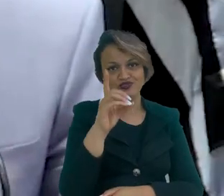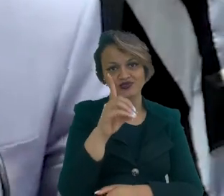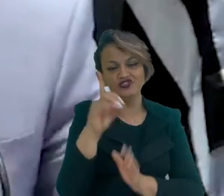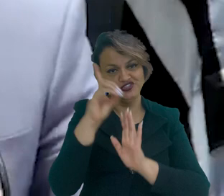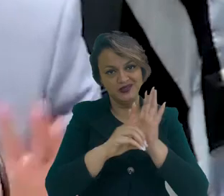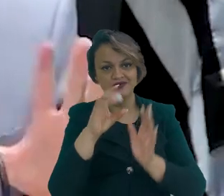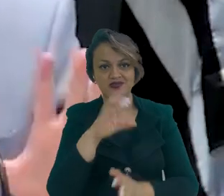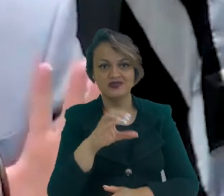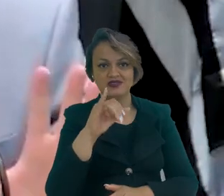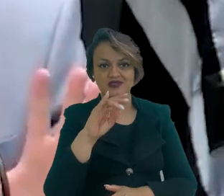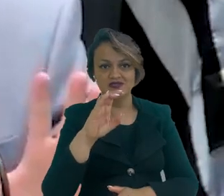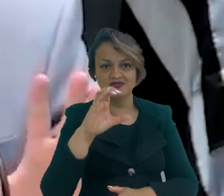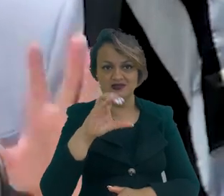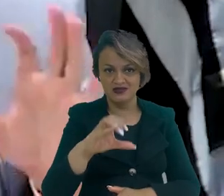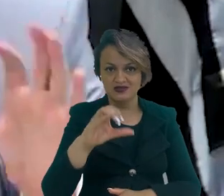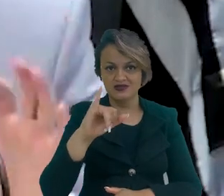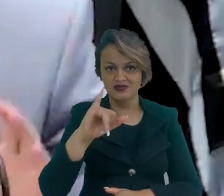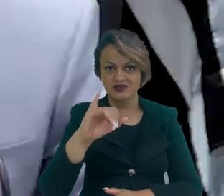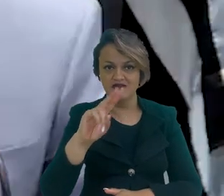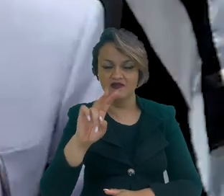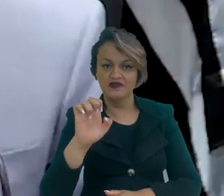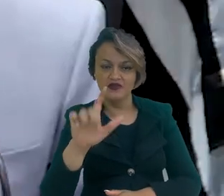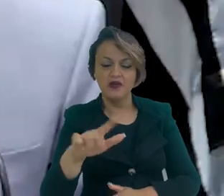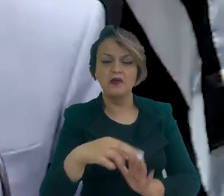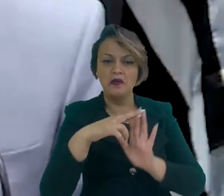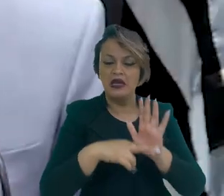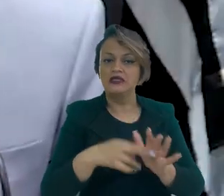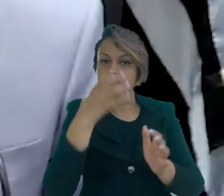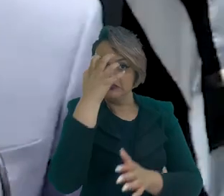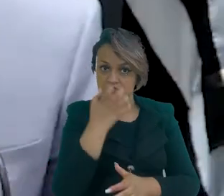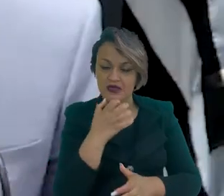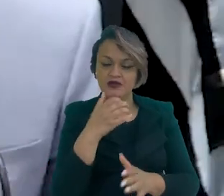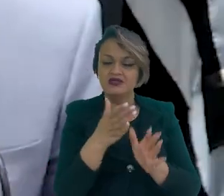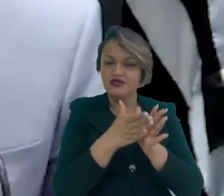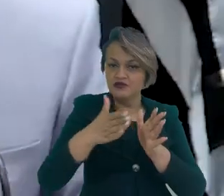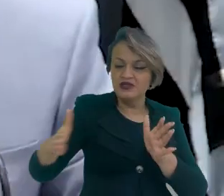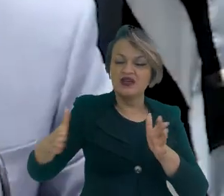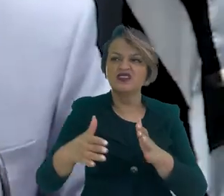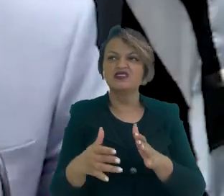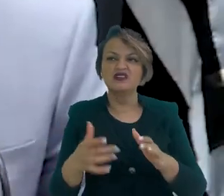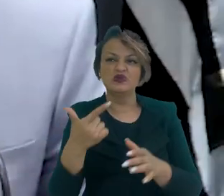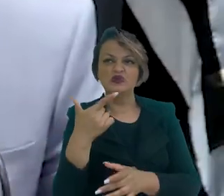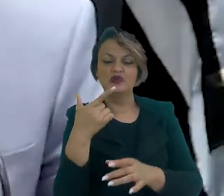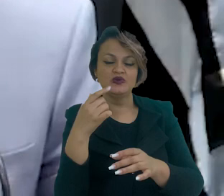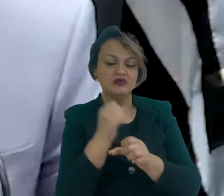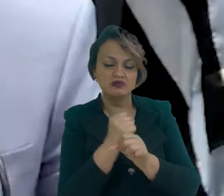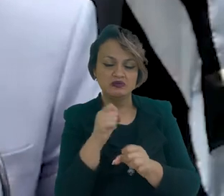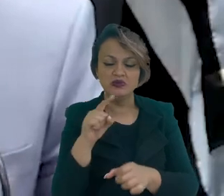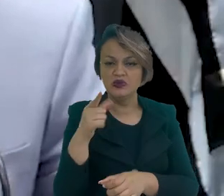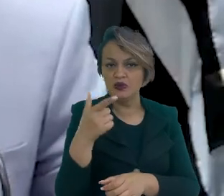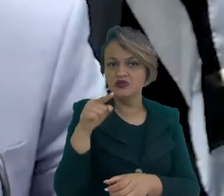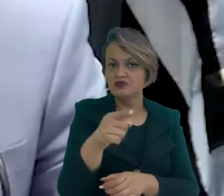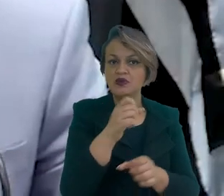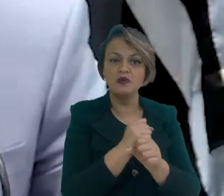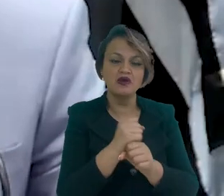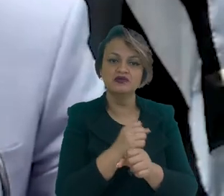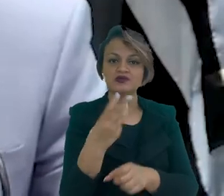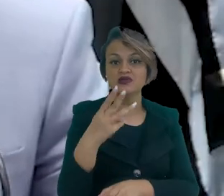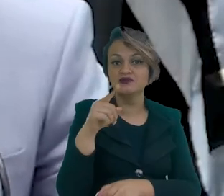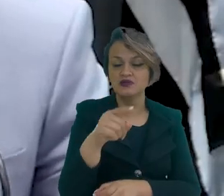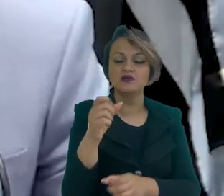feito pelo Direito Civil graças a Deus é feito pelo Direito Civil com regras firmes sedimentadas durante